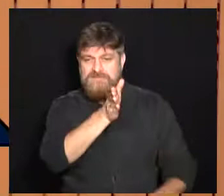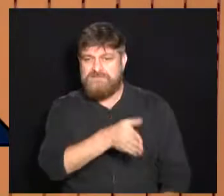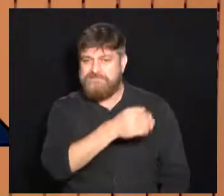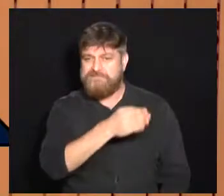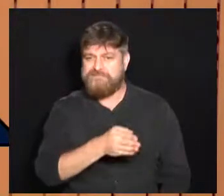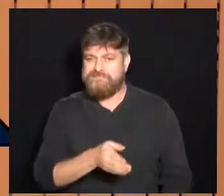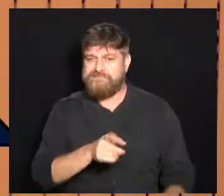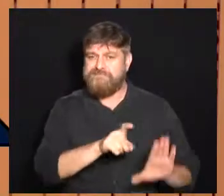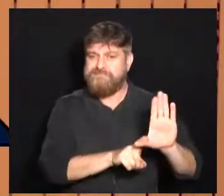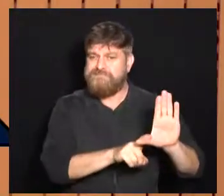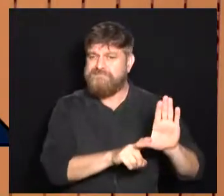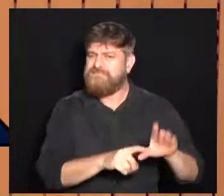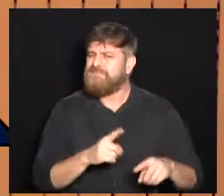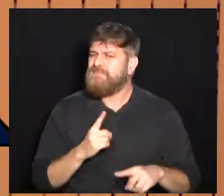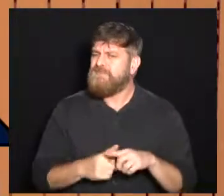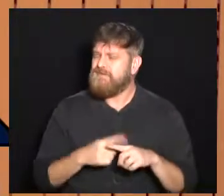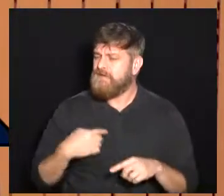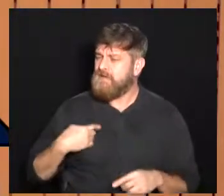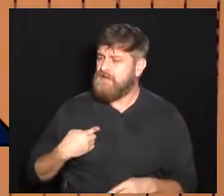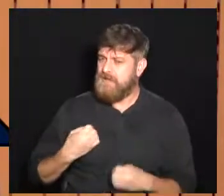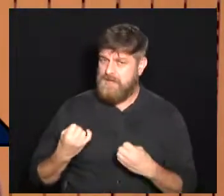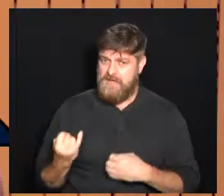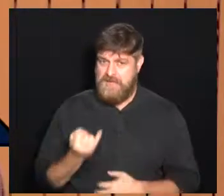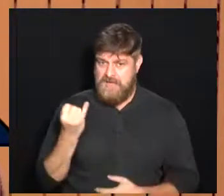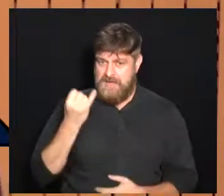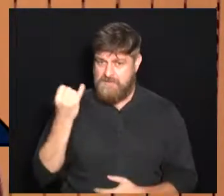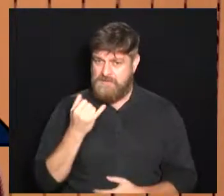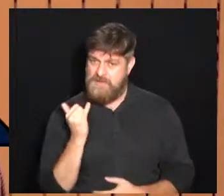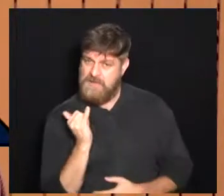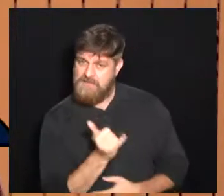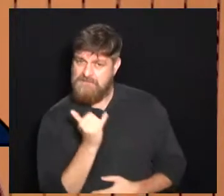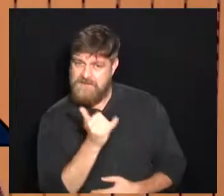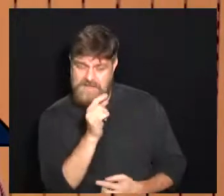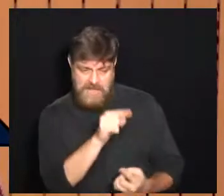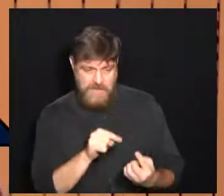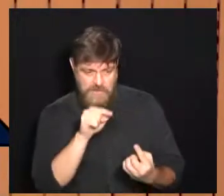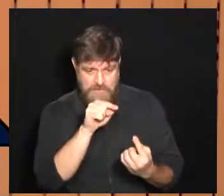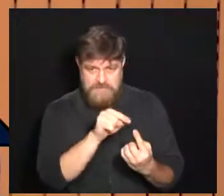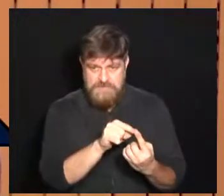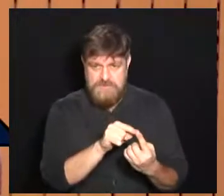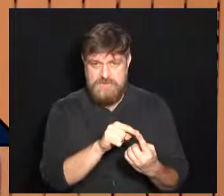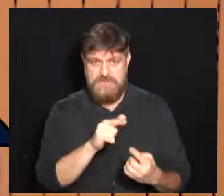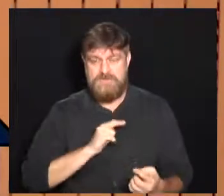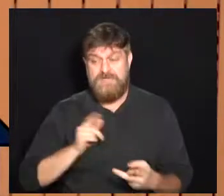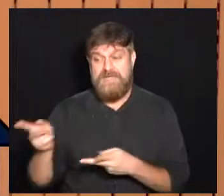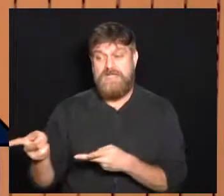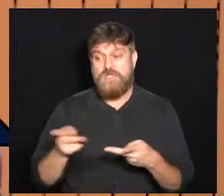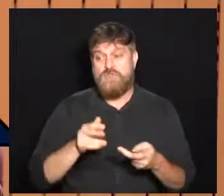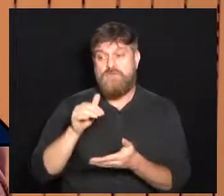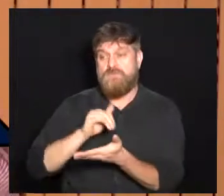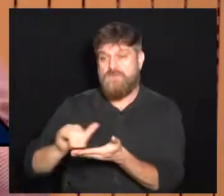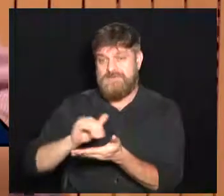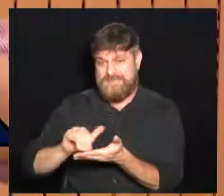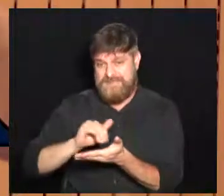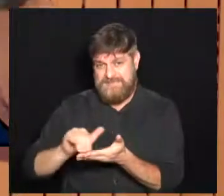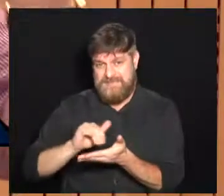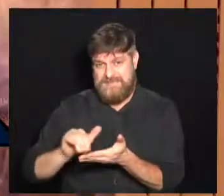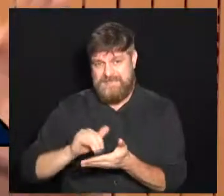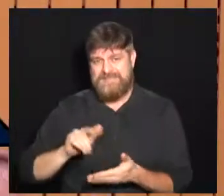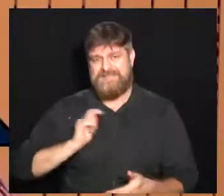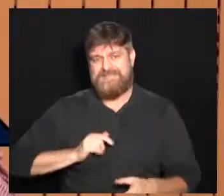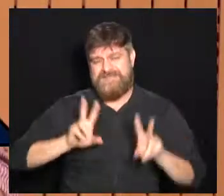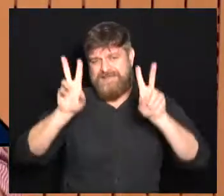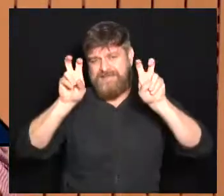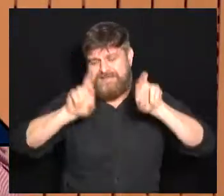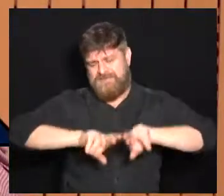muito importante também dizer a todos que nós vamos focar no objeto do convite à secretária. Nós temos muitos outros temas